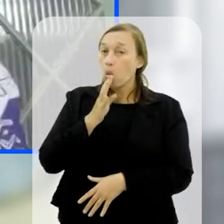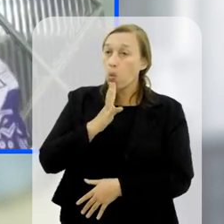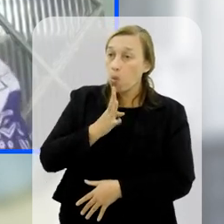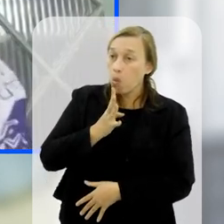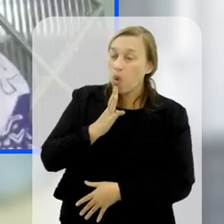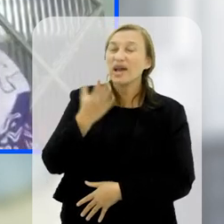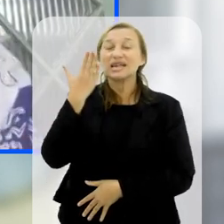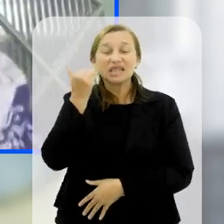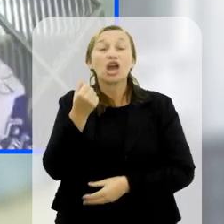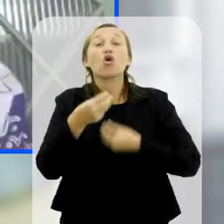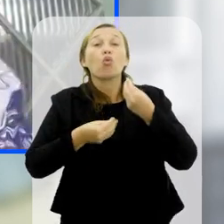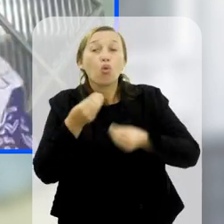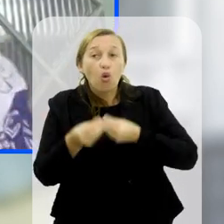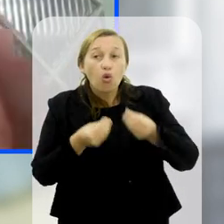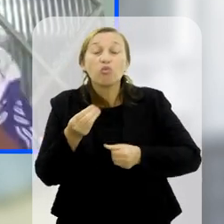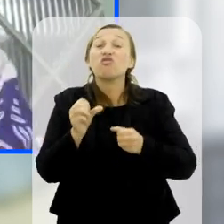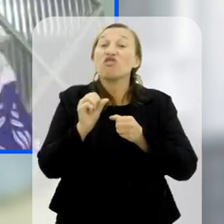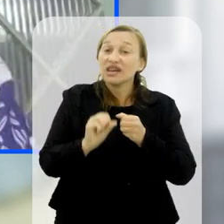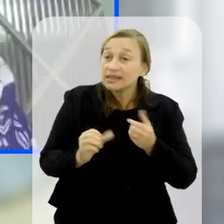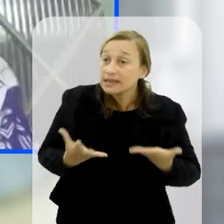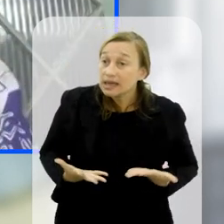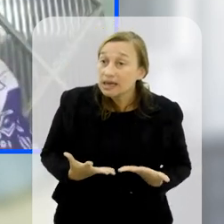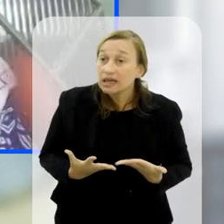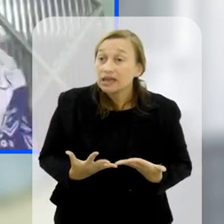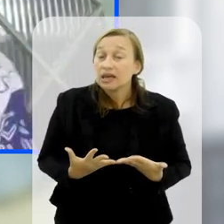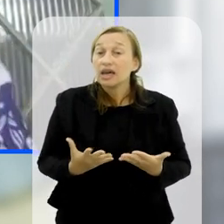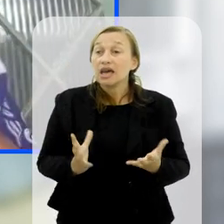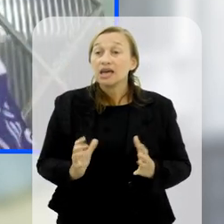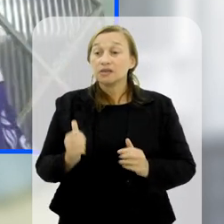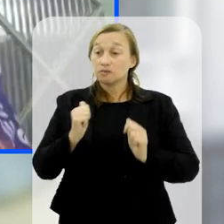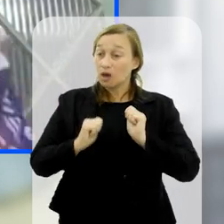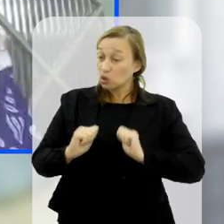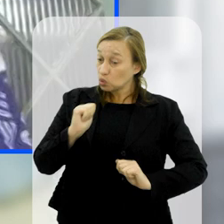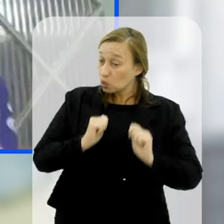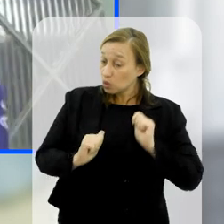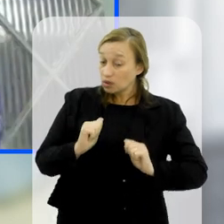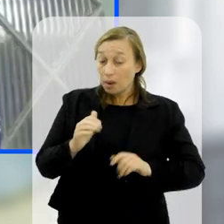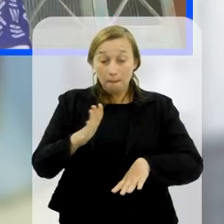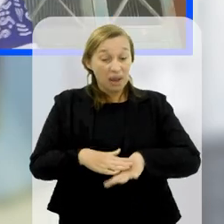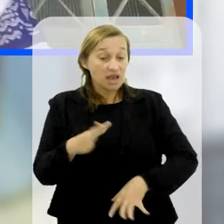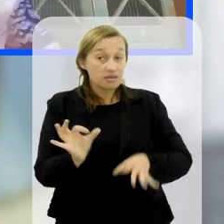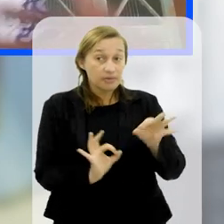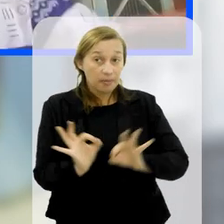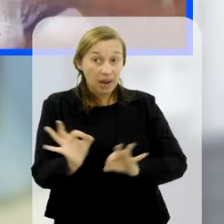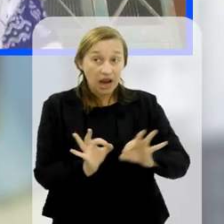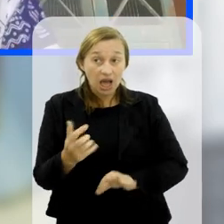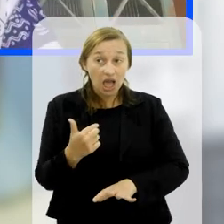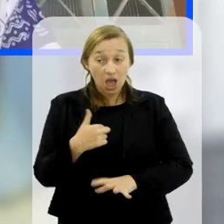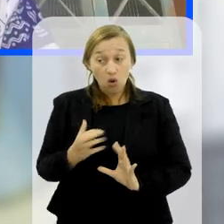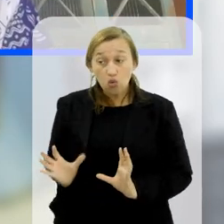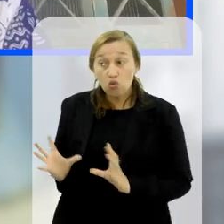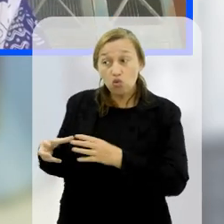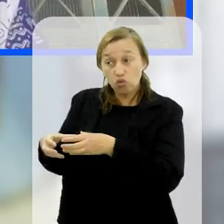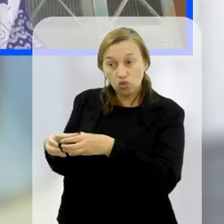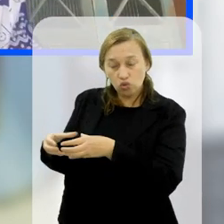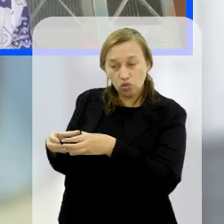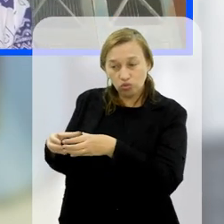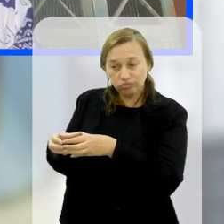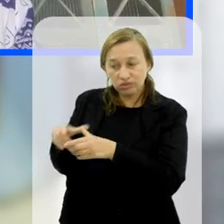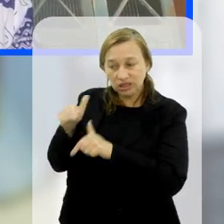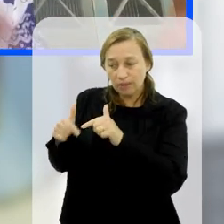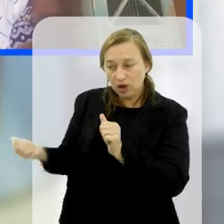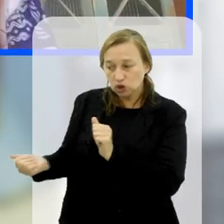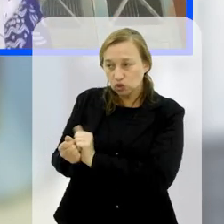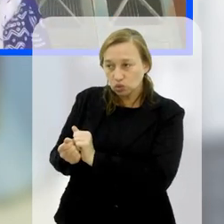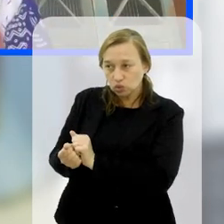sei como fazer com que esses atores estejam mais preparados. Eu e a equipe que trabalha comigo, evidente,